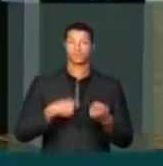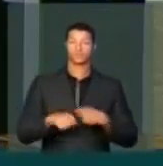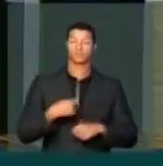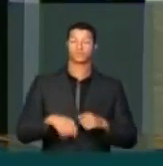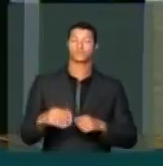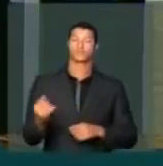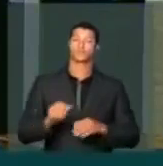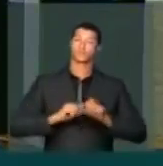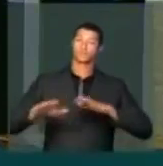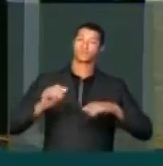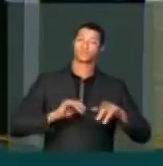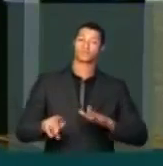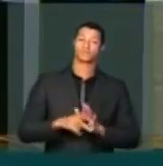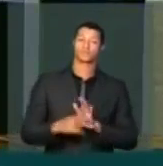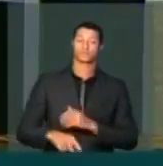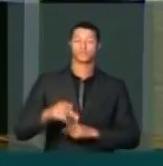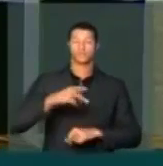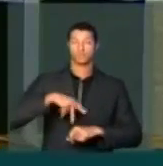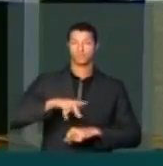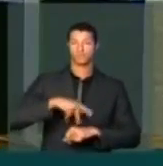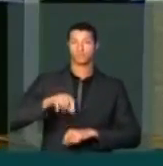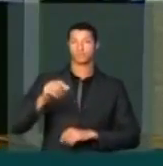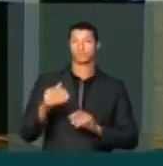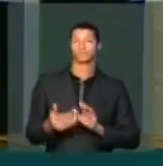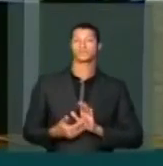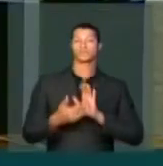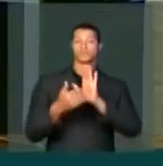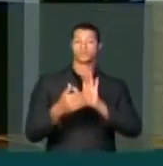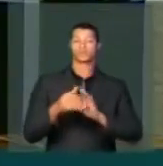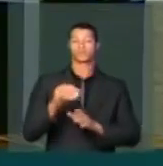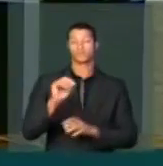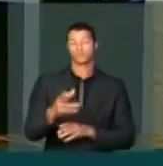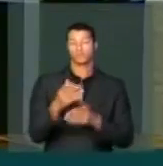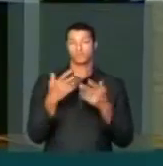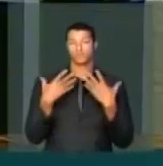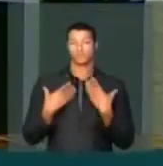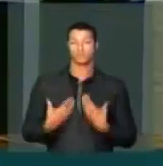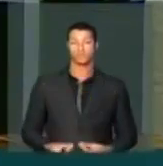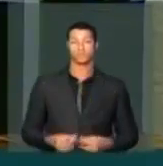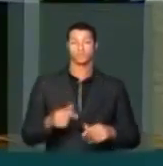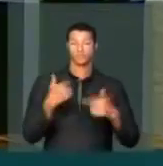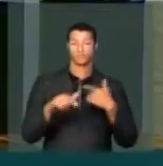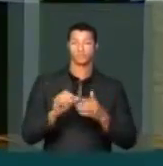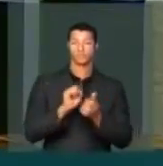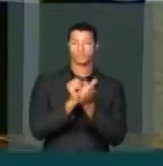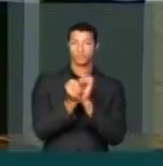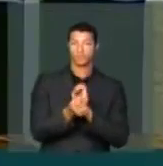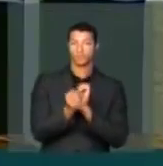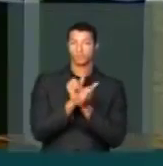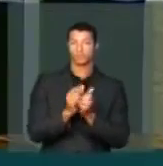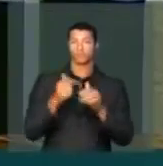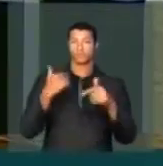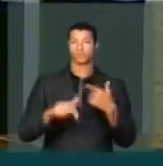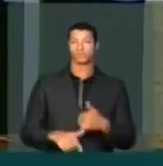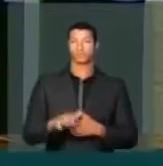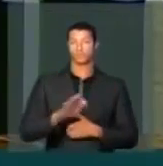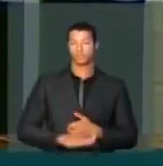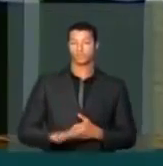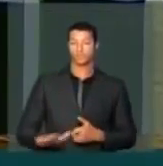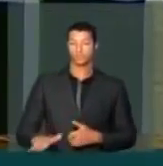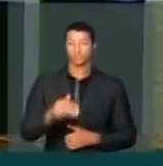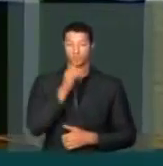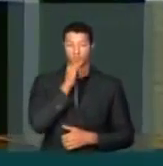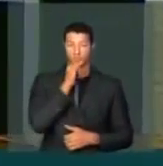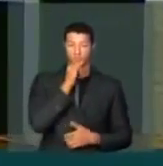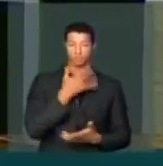consumidores, importadores de países que promovam ou tolerem o trabalho escravo, o trabalho infantil, por